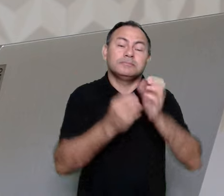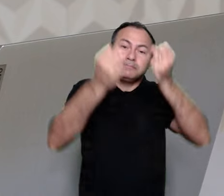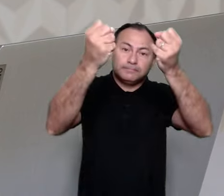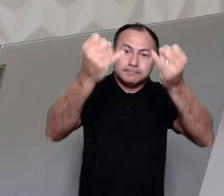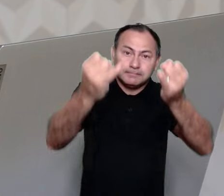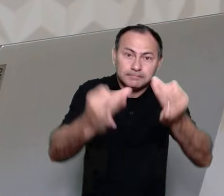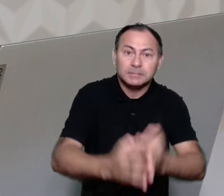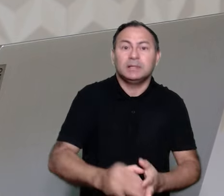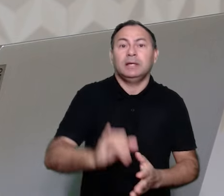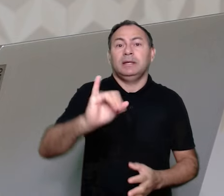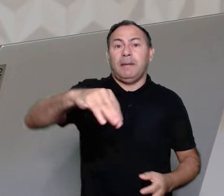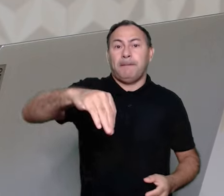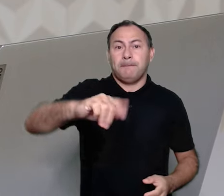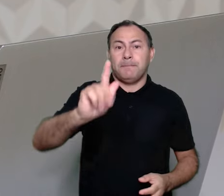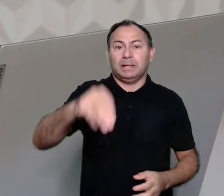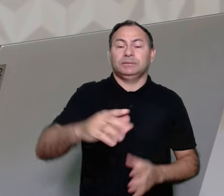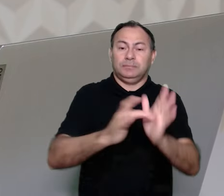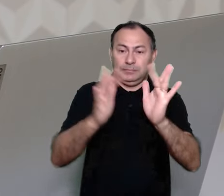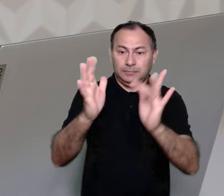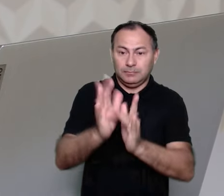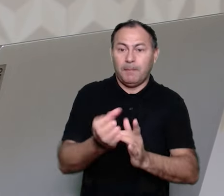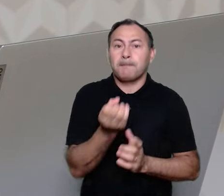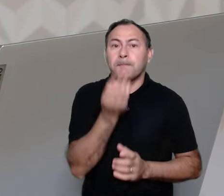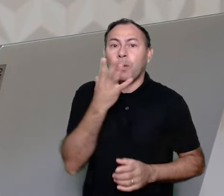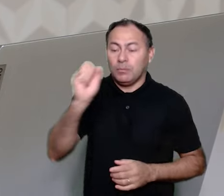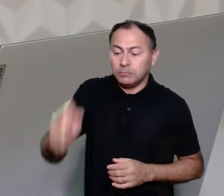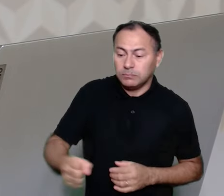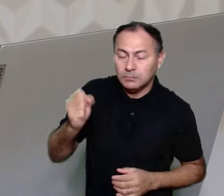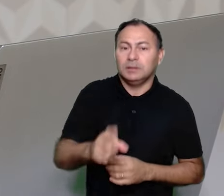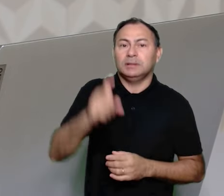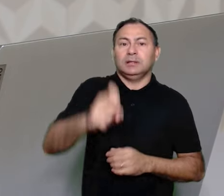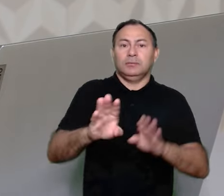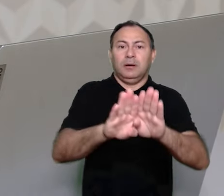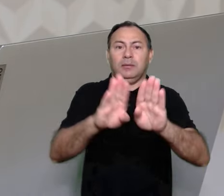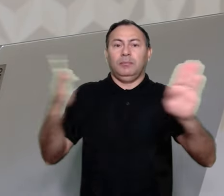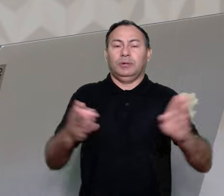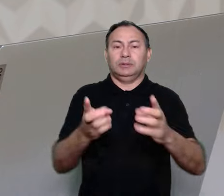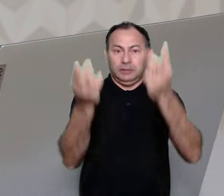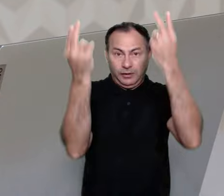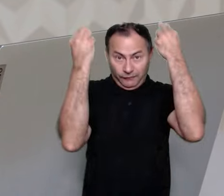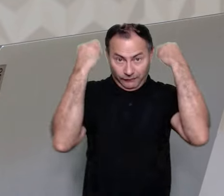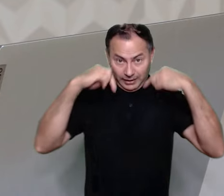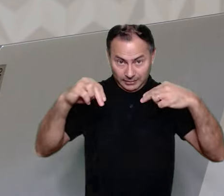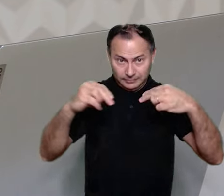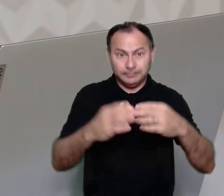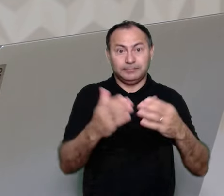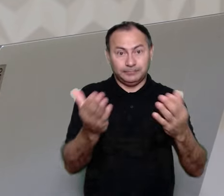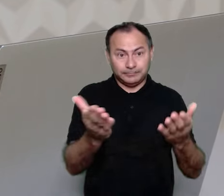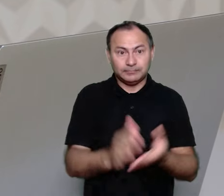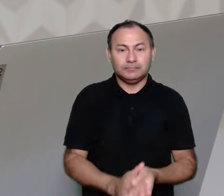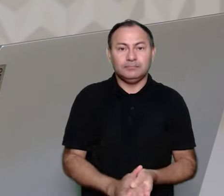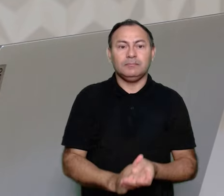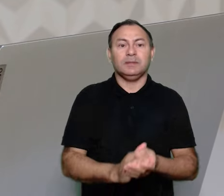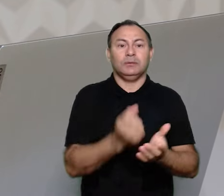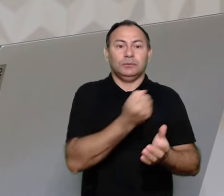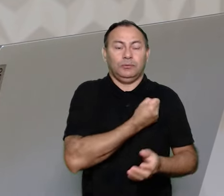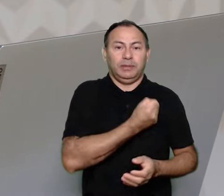tentaram explicar essa imagem do Cristo bom pastor como a porta das ovelhas, né?